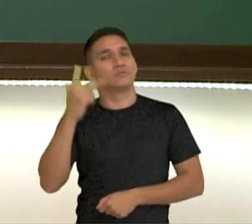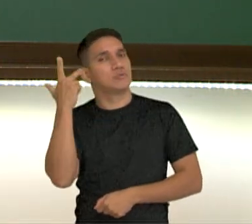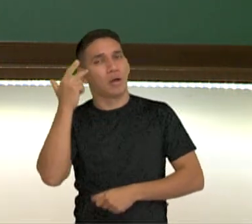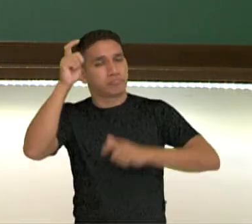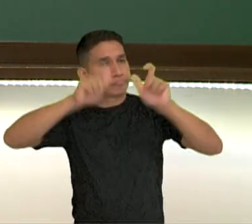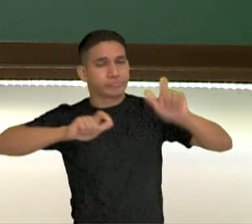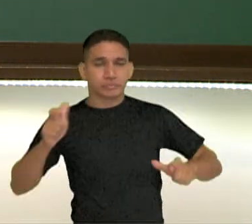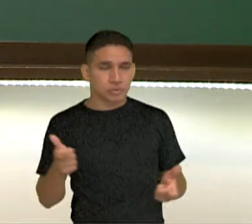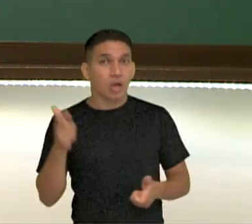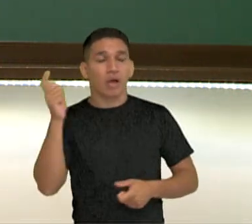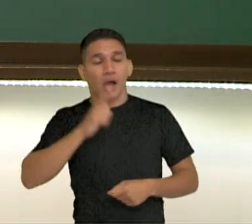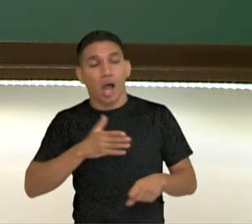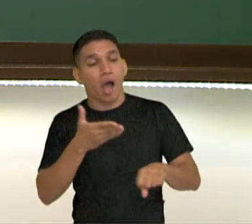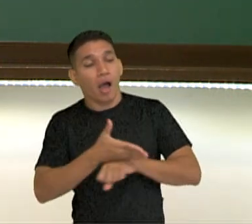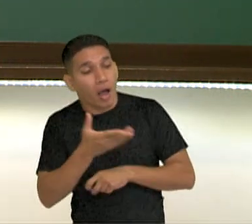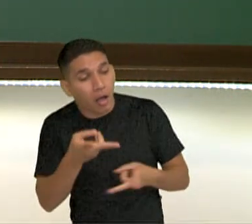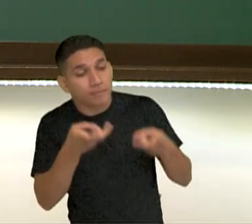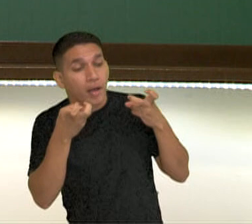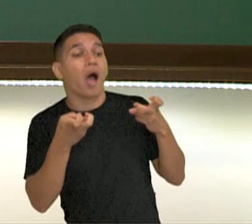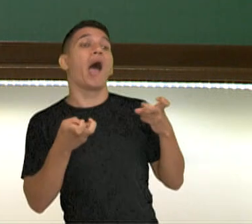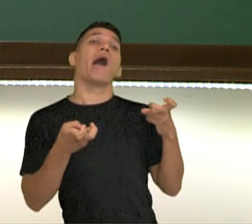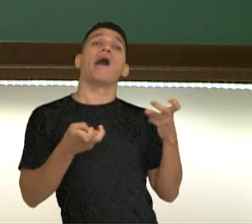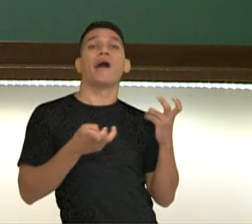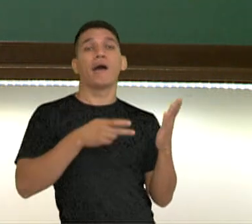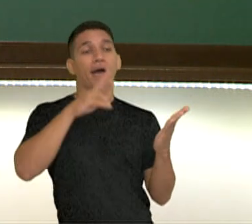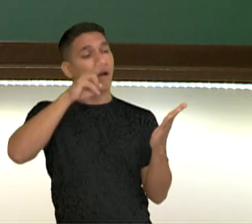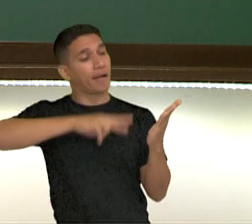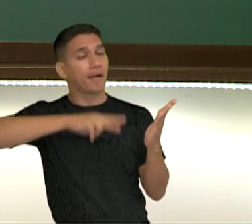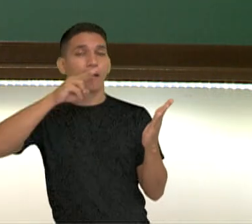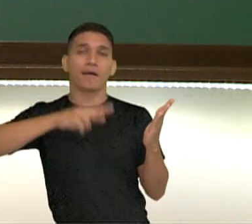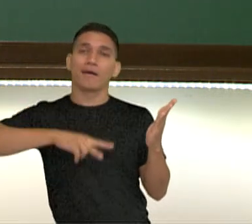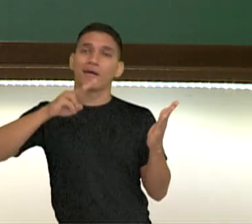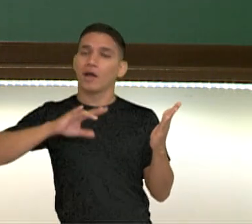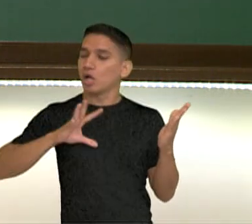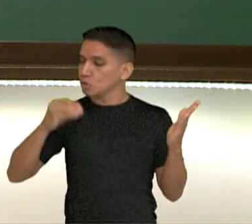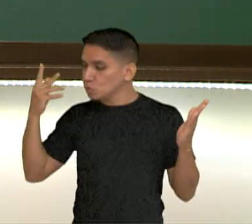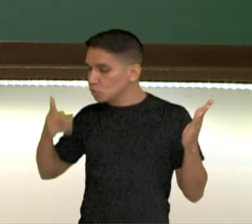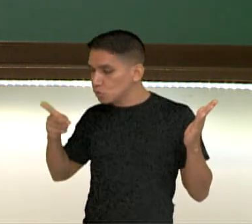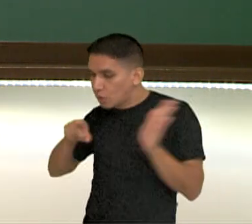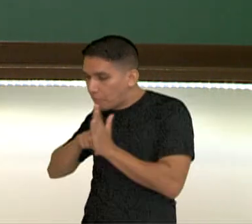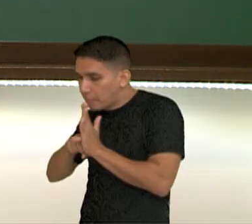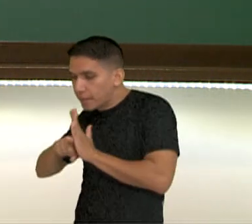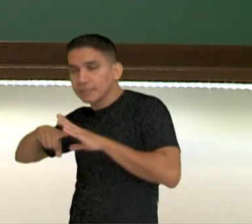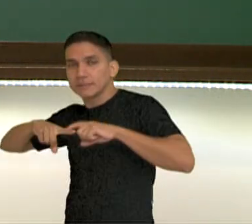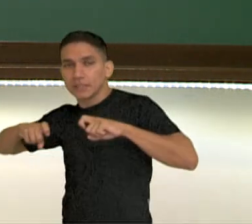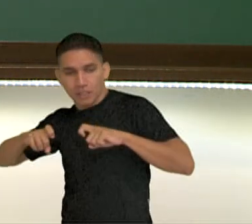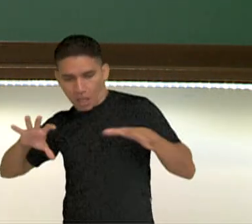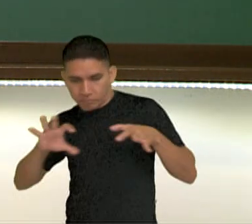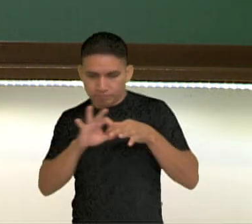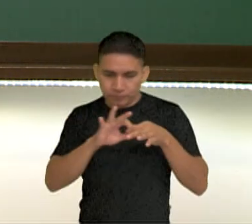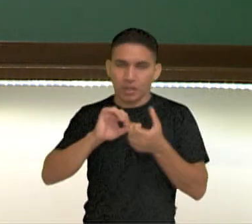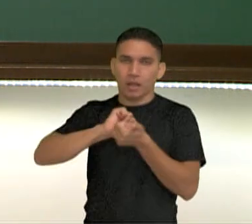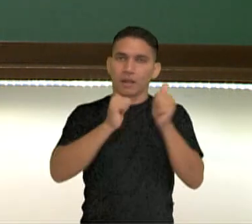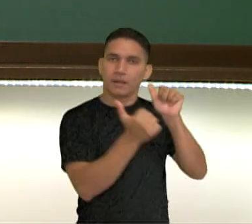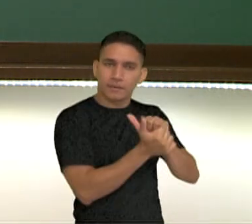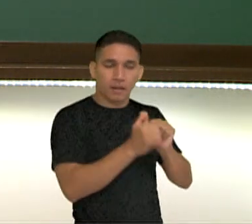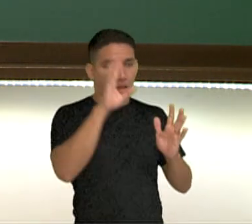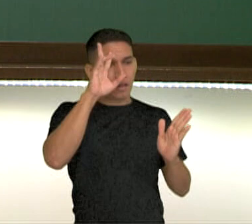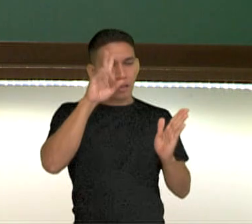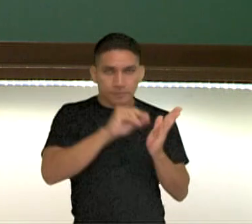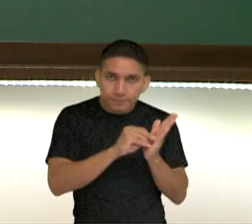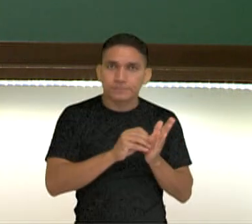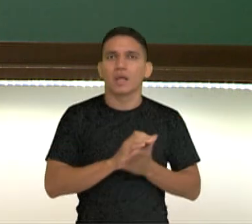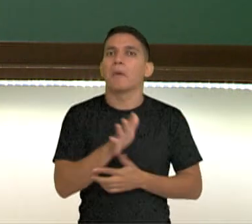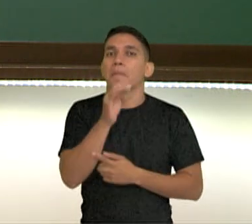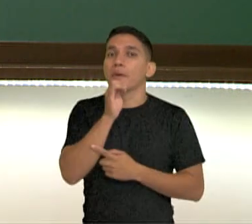ter acesso a isso tudo que está sendo produzido como ciência. No caso, por exemplo, um texto produzido por